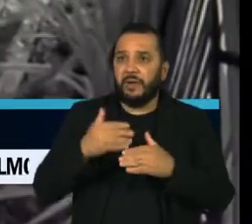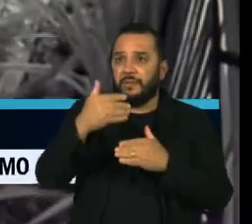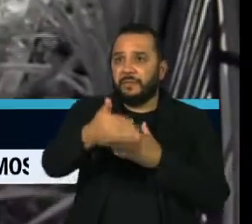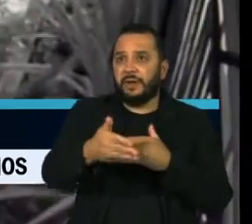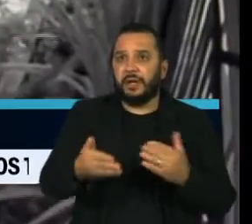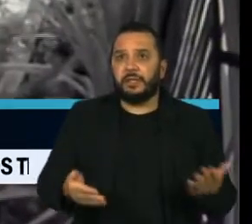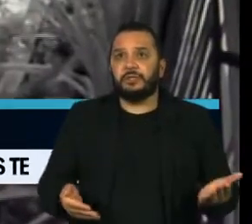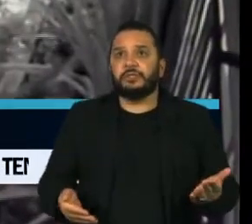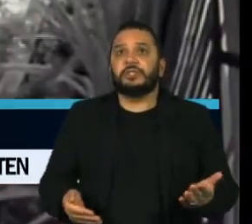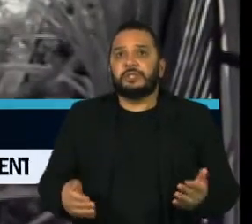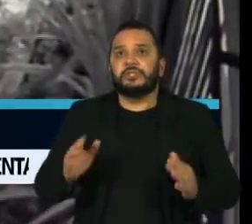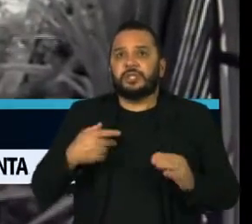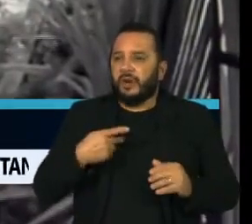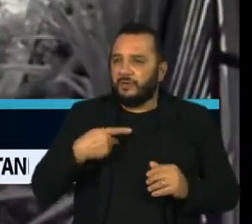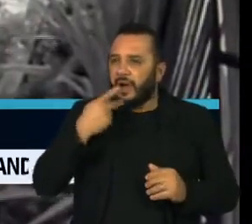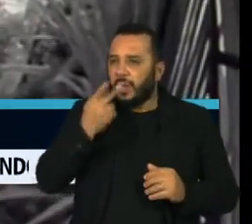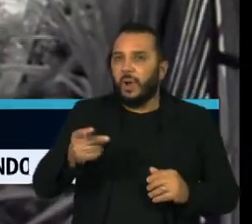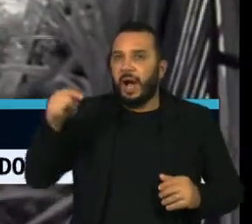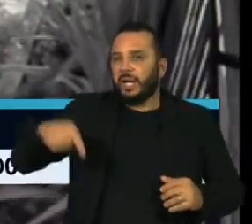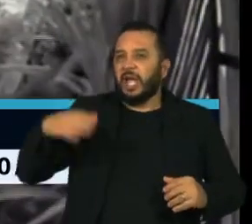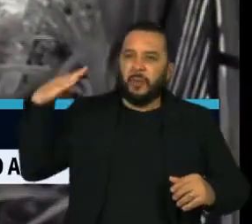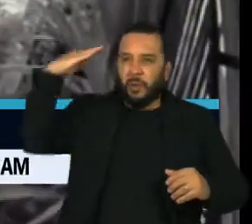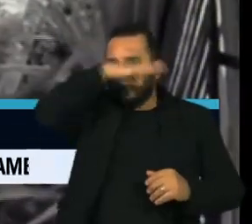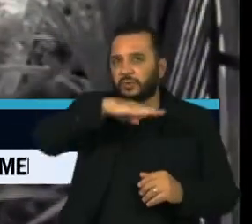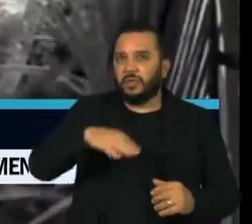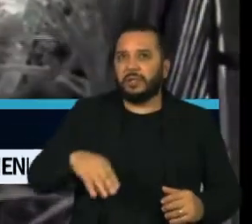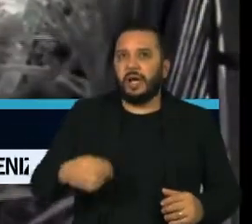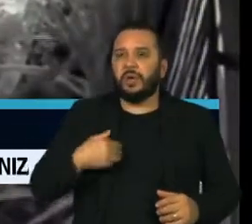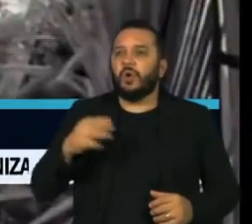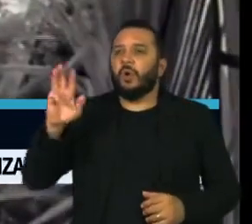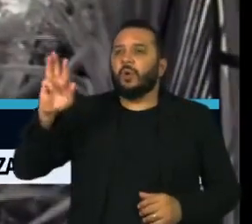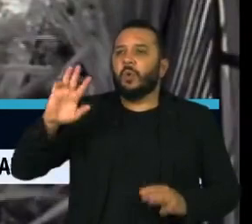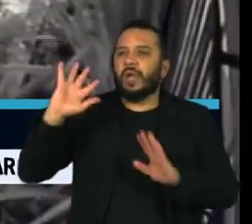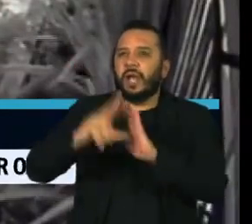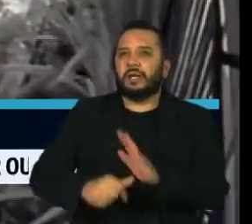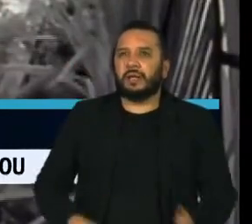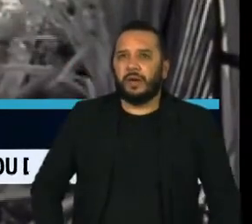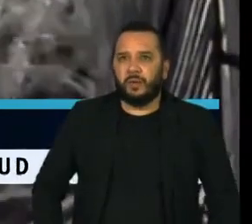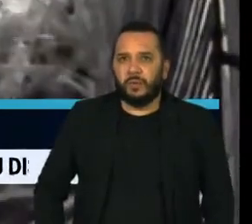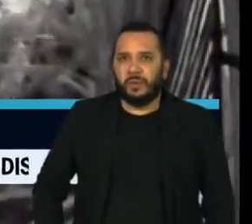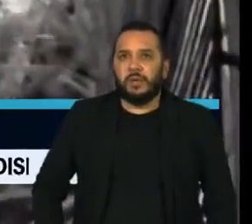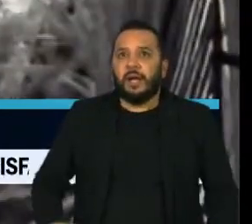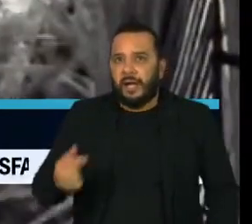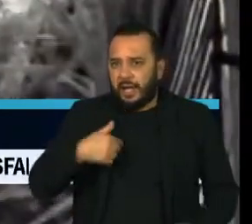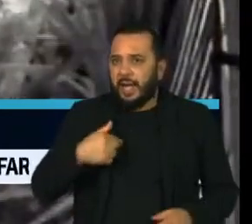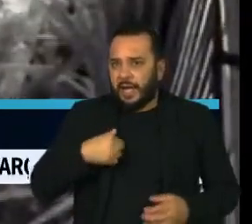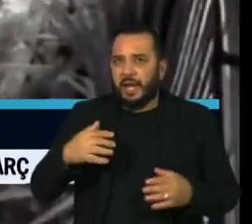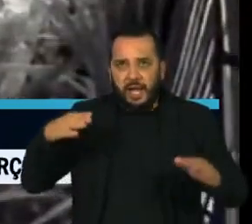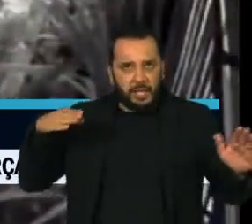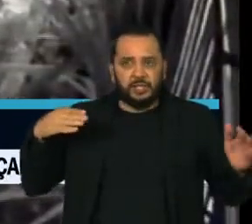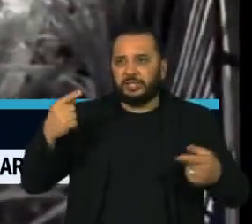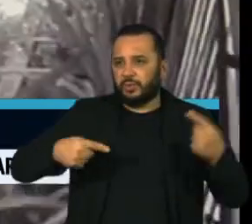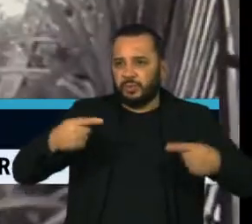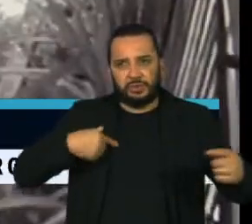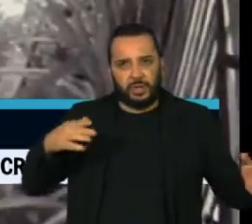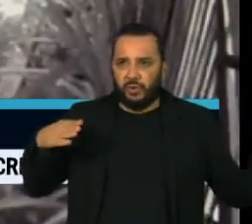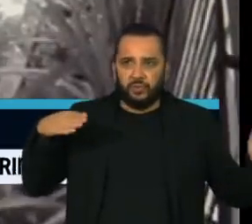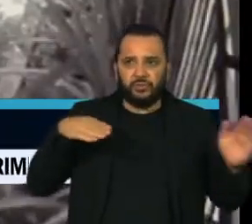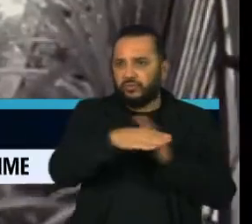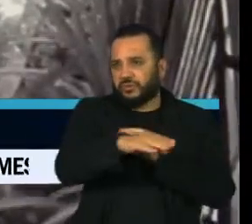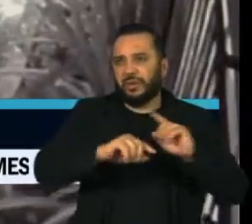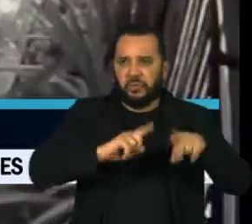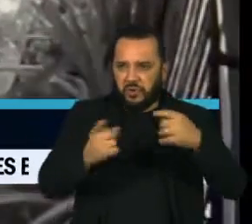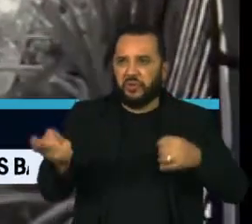salão de festas, dizendo "aqui é Bolsonaro" e "Lula ladrão". Ele saiu depois de uma rápida discussão e disse